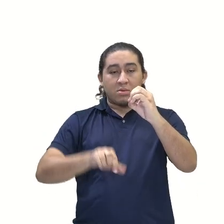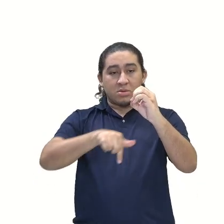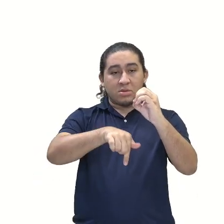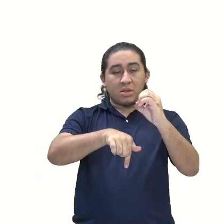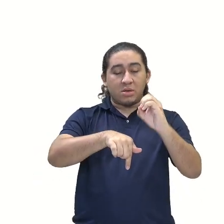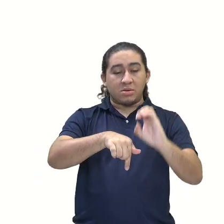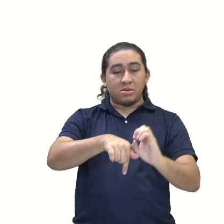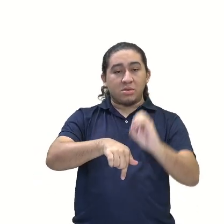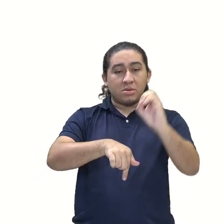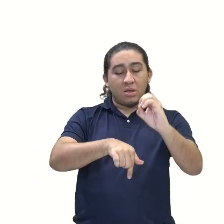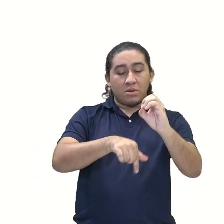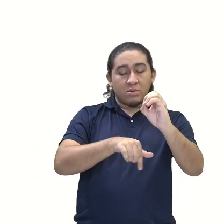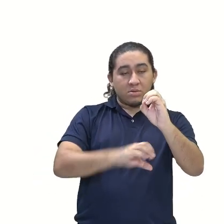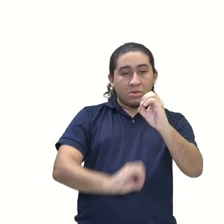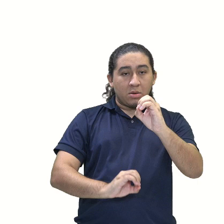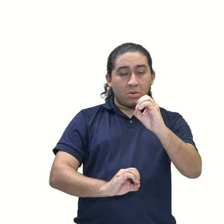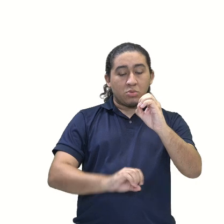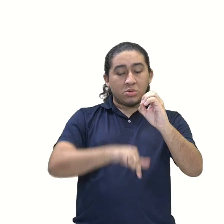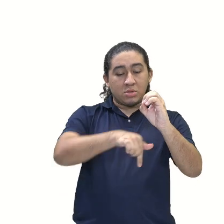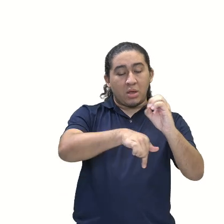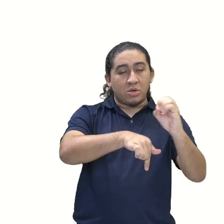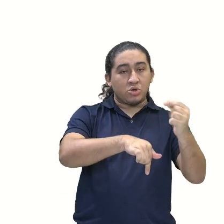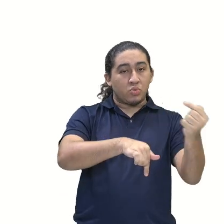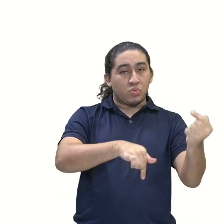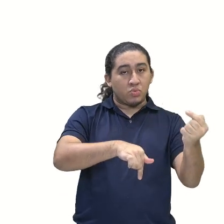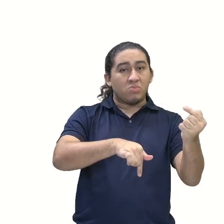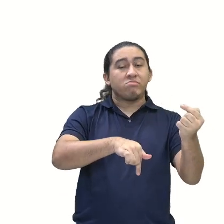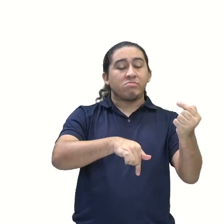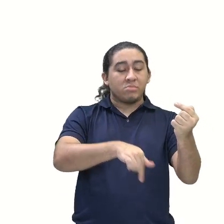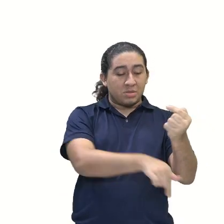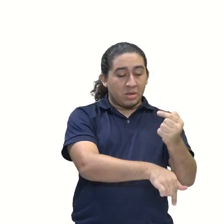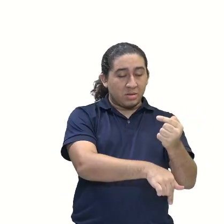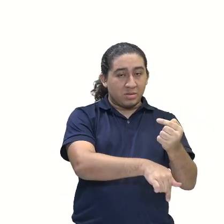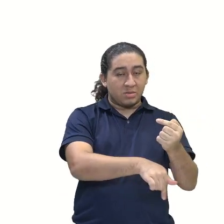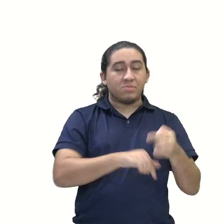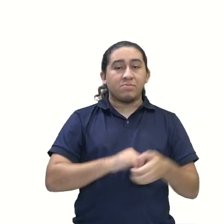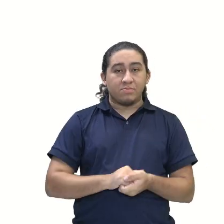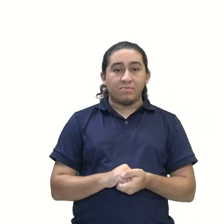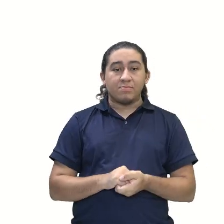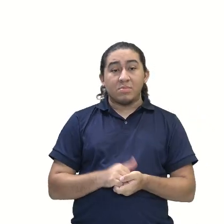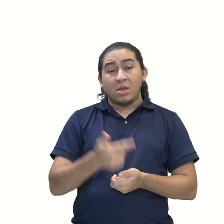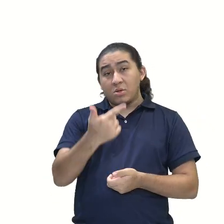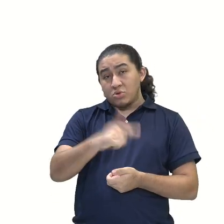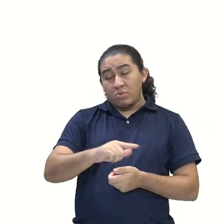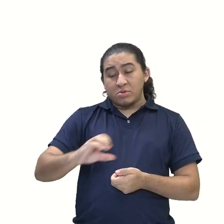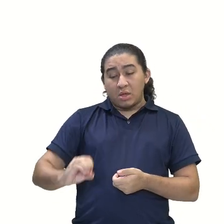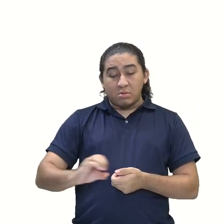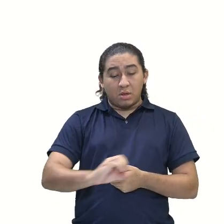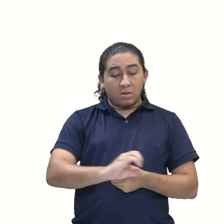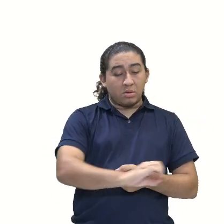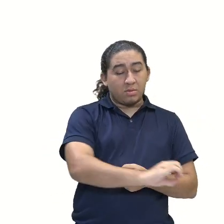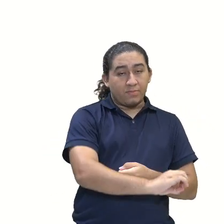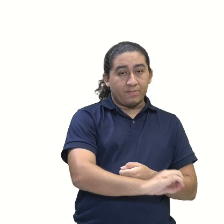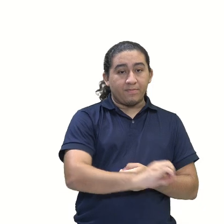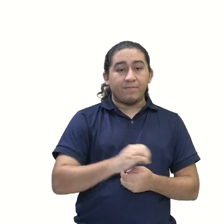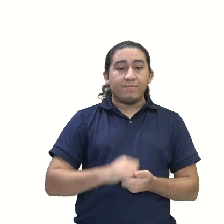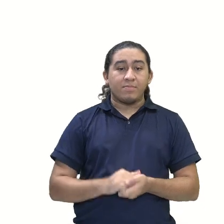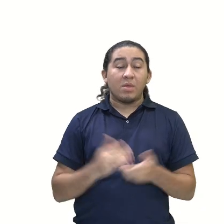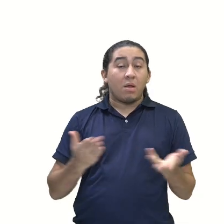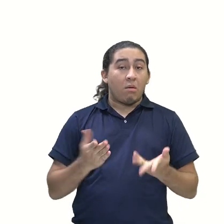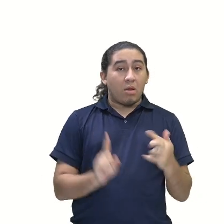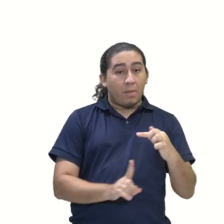0, 7 vezes 1, 7. 0 vezes 0 é 0, 0, 0. E agora eu